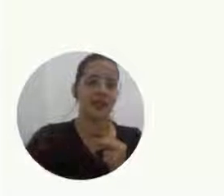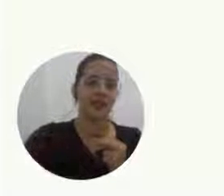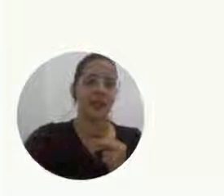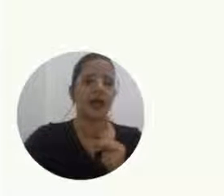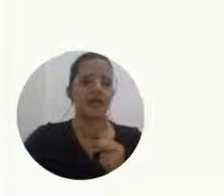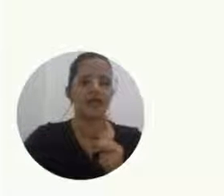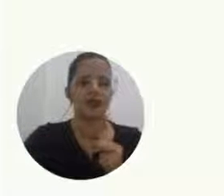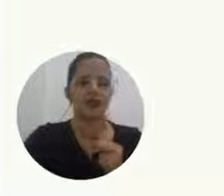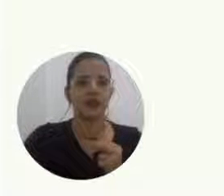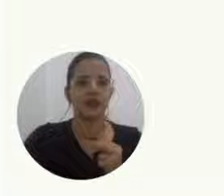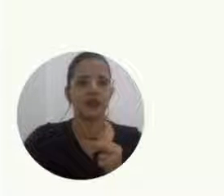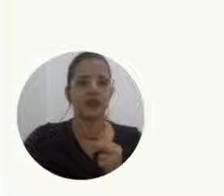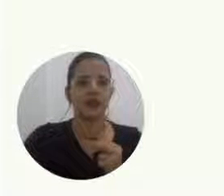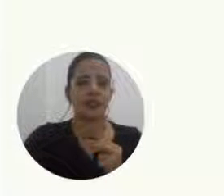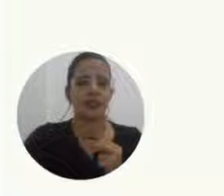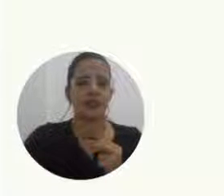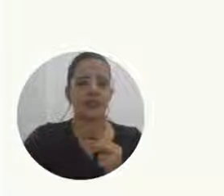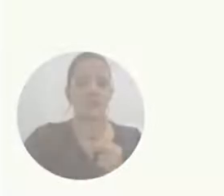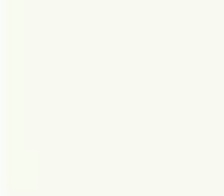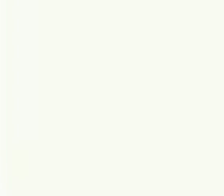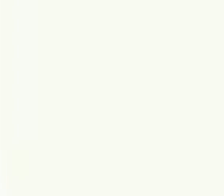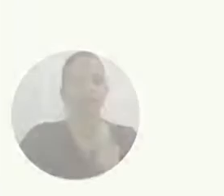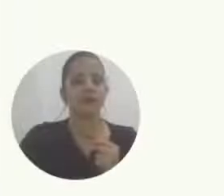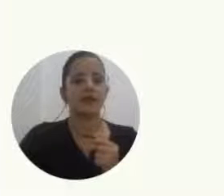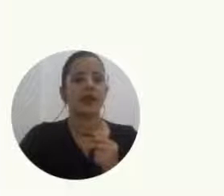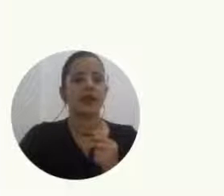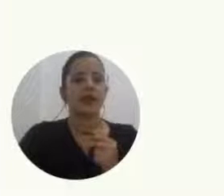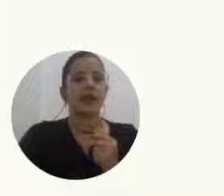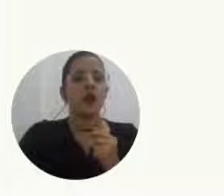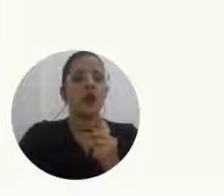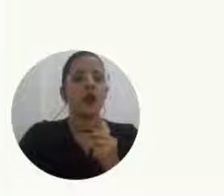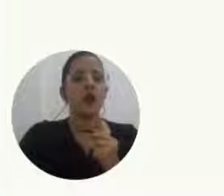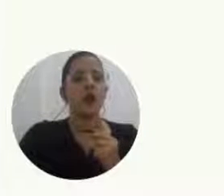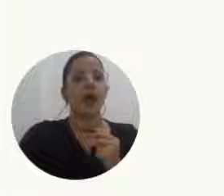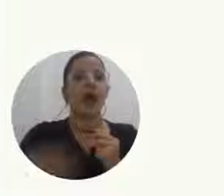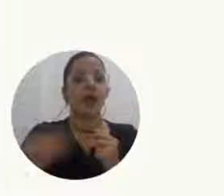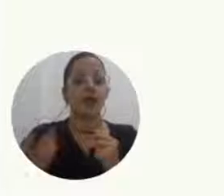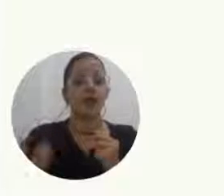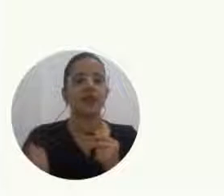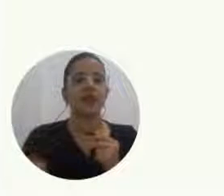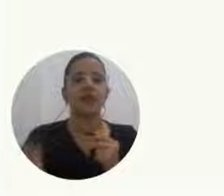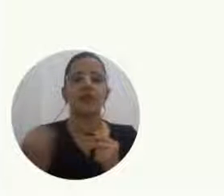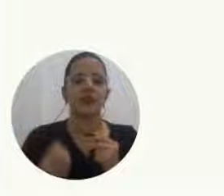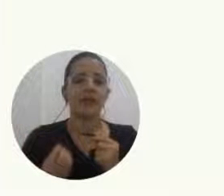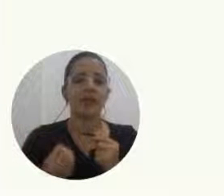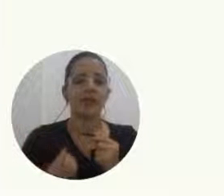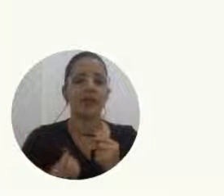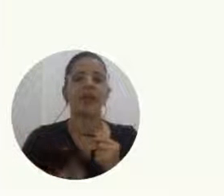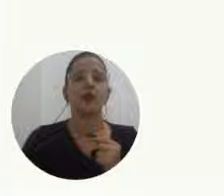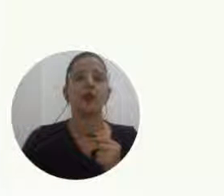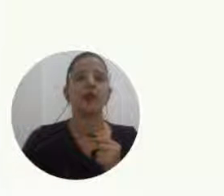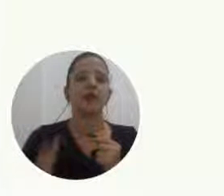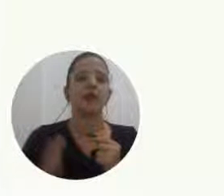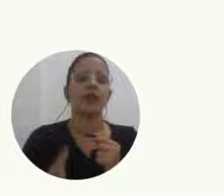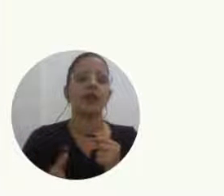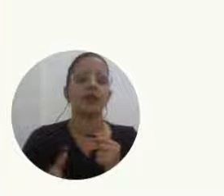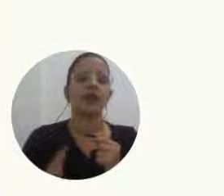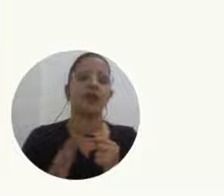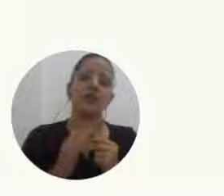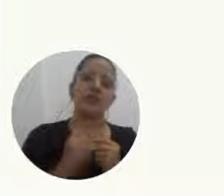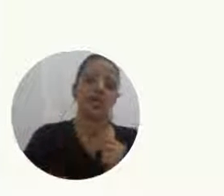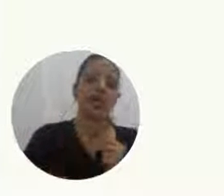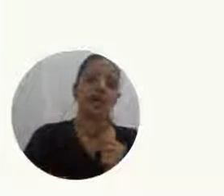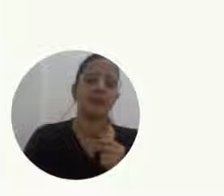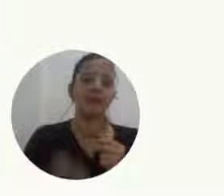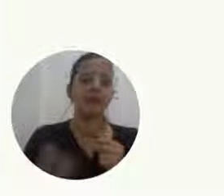responderam que sim, que tem hábito de utilizar a economia de água em sua. Com isso, a pesquisa obteve como principal resultado um perfil do